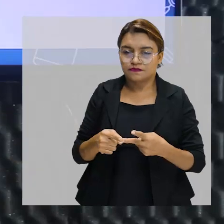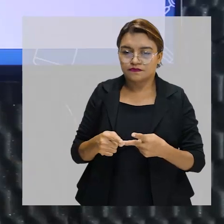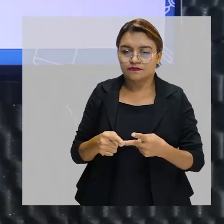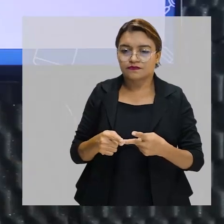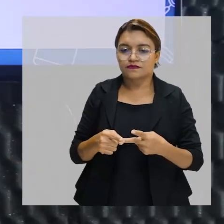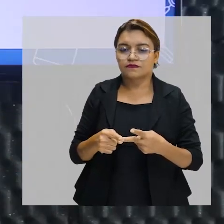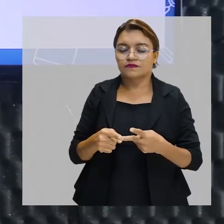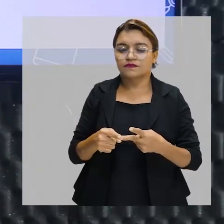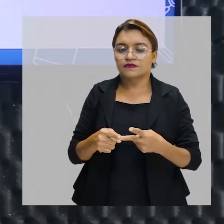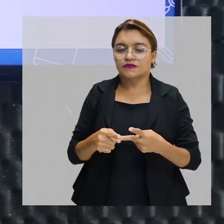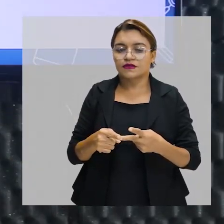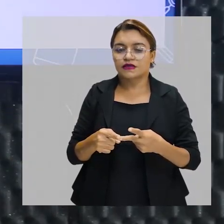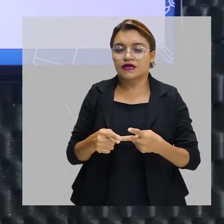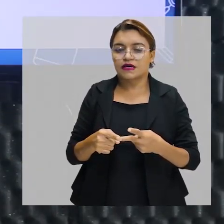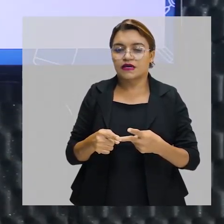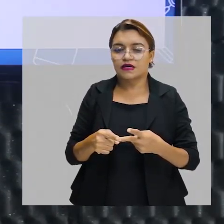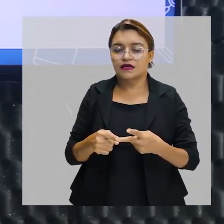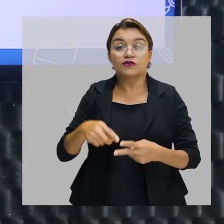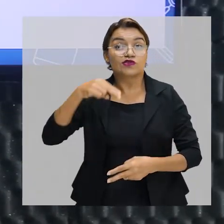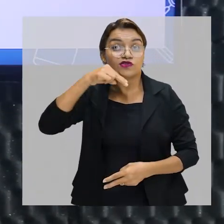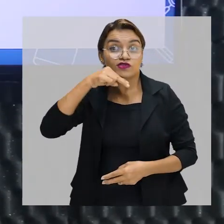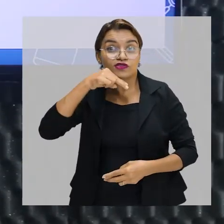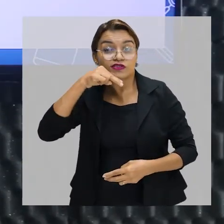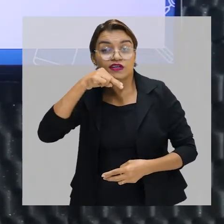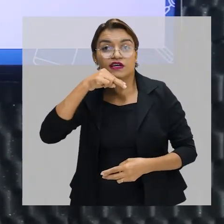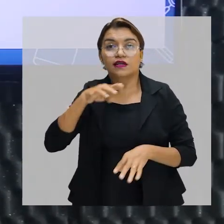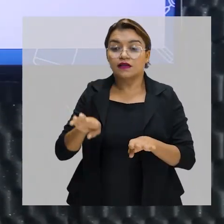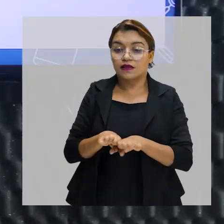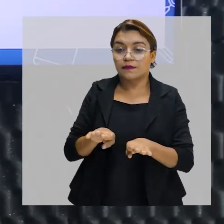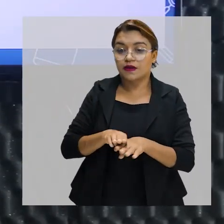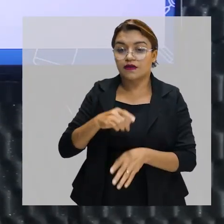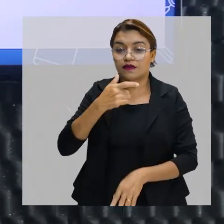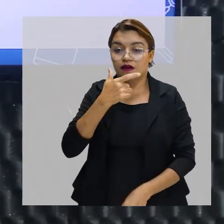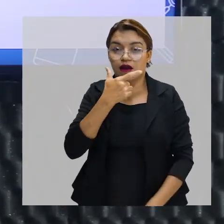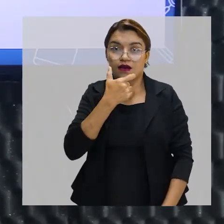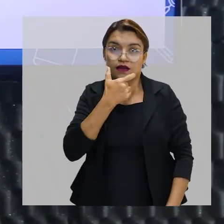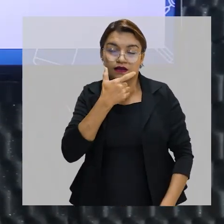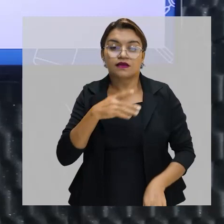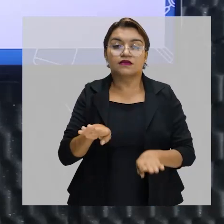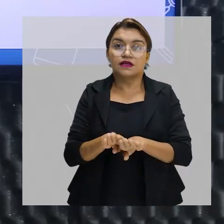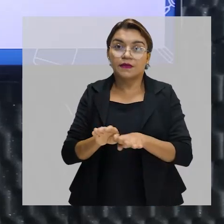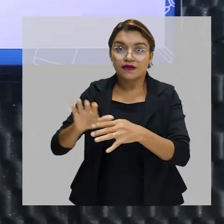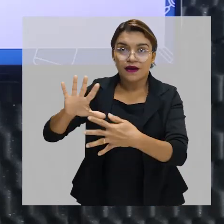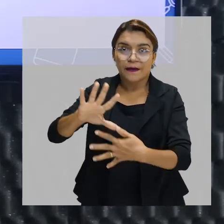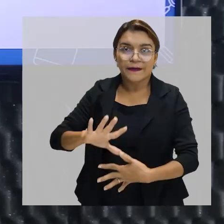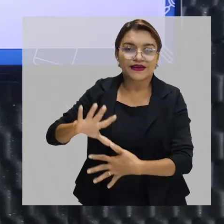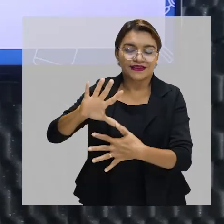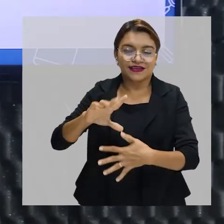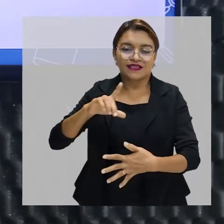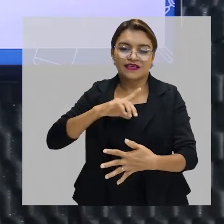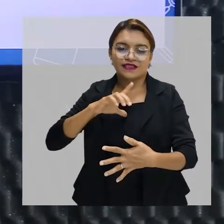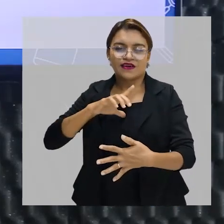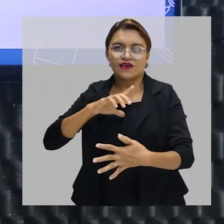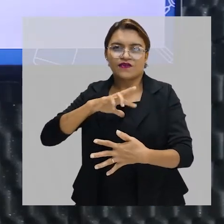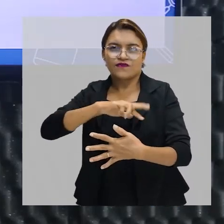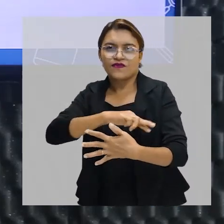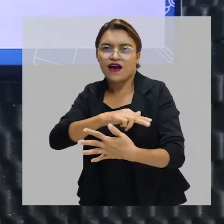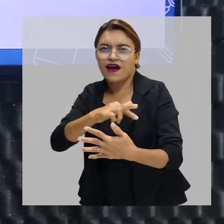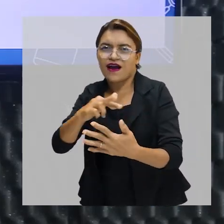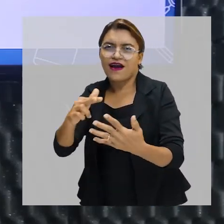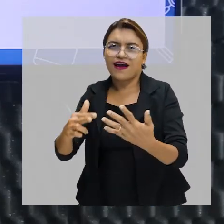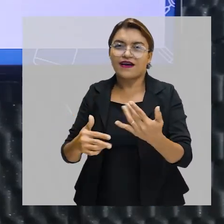ganesa, americana. Tá certo? Então a gente tem aí esse aglomerado de informações